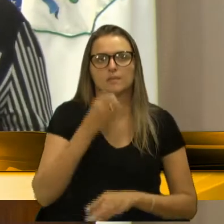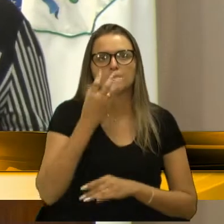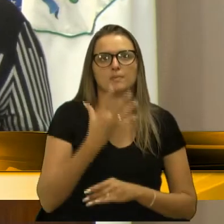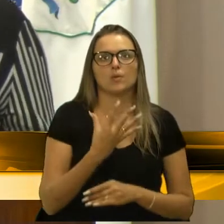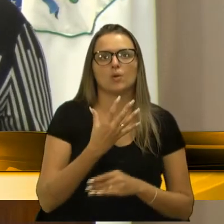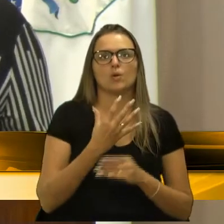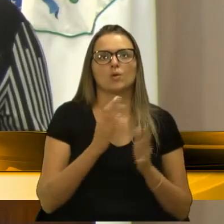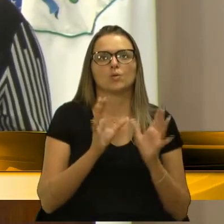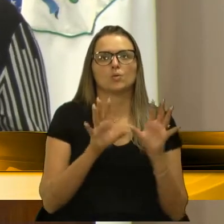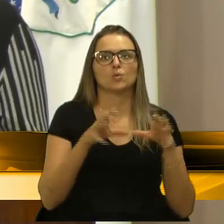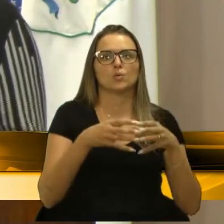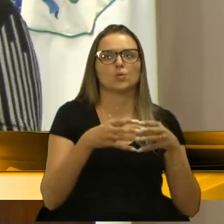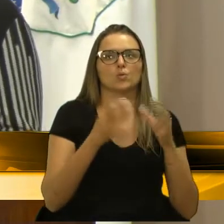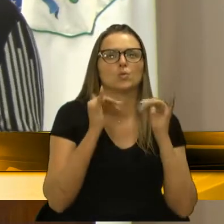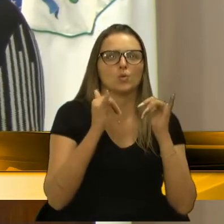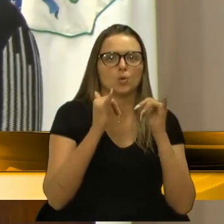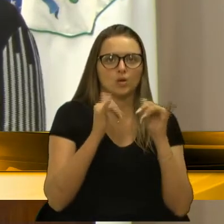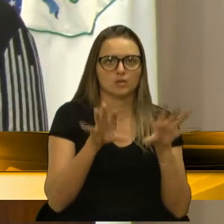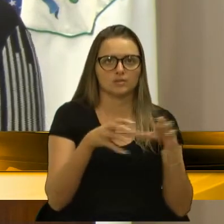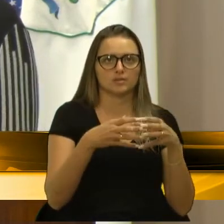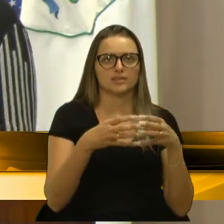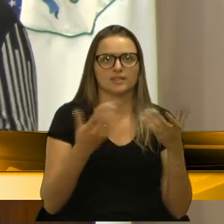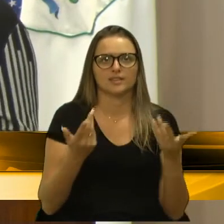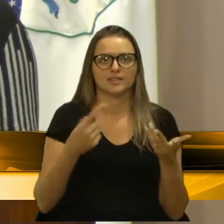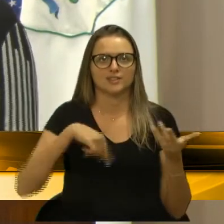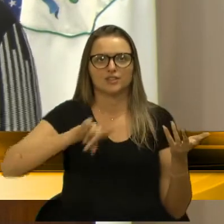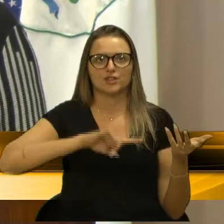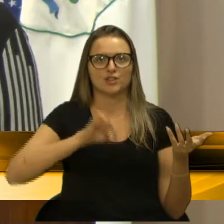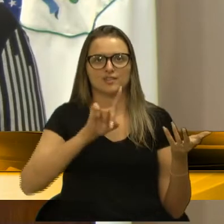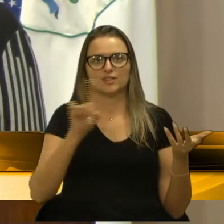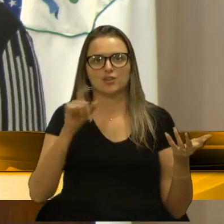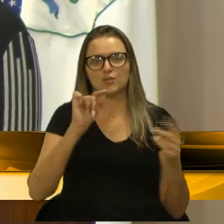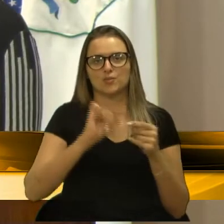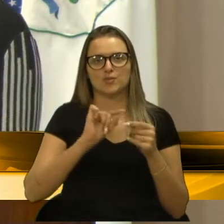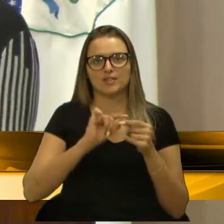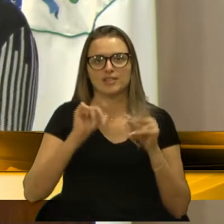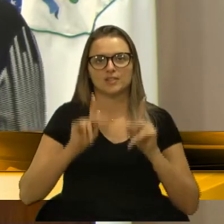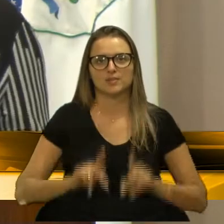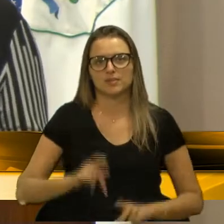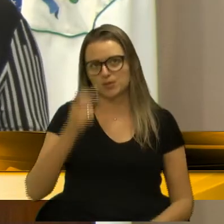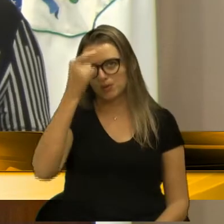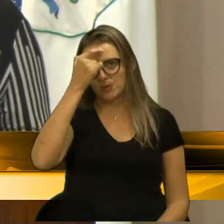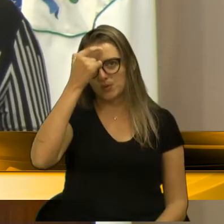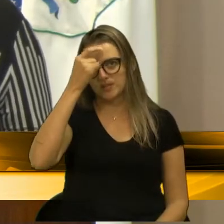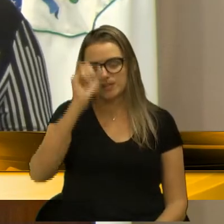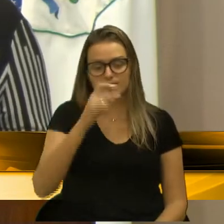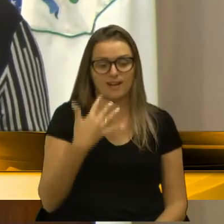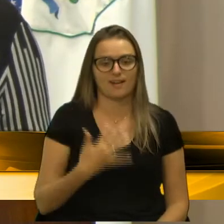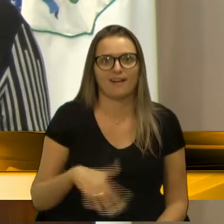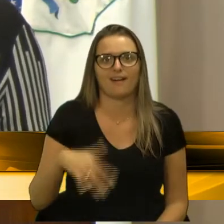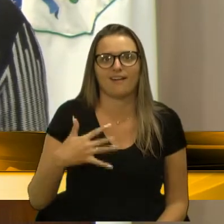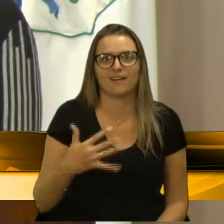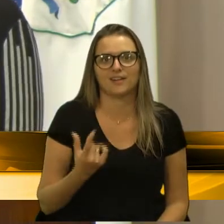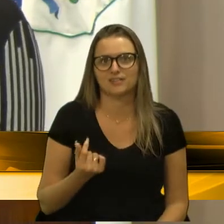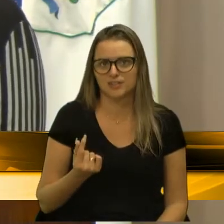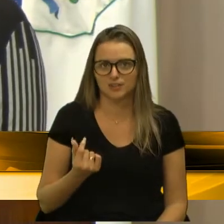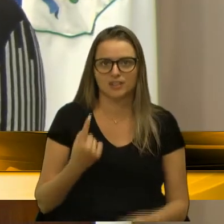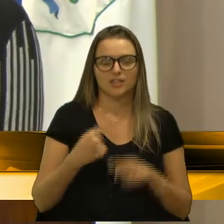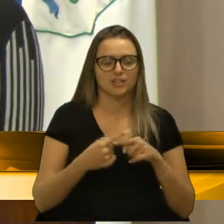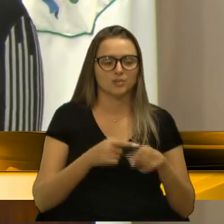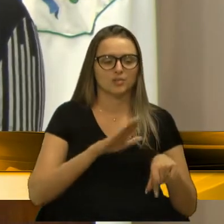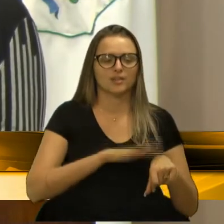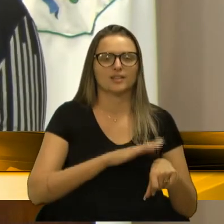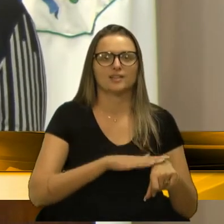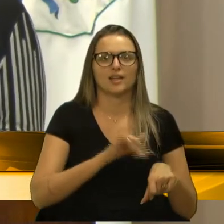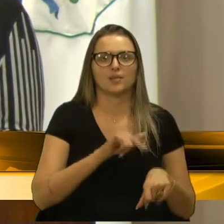transporte coletivo, na boa, né? A gente não vai conseguir conscientizar com o valor caro do transporte, porque tempo é